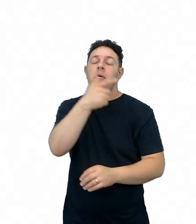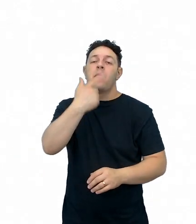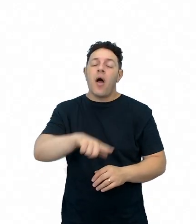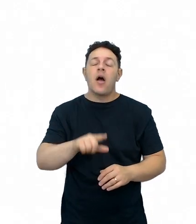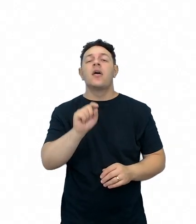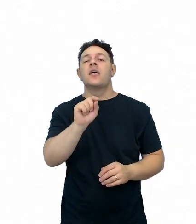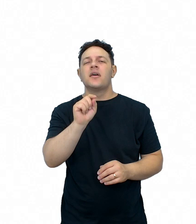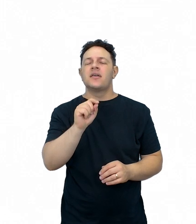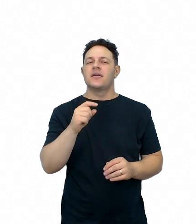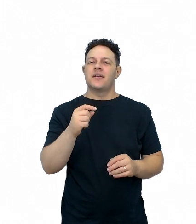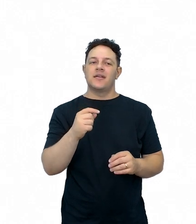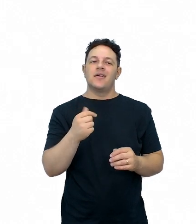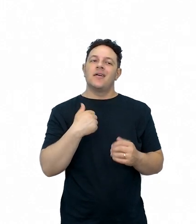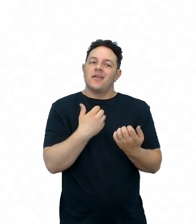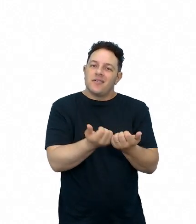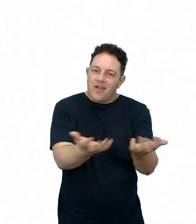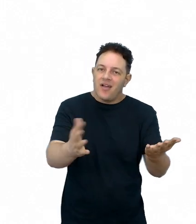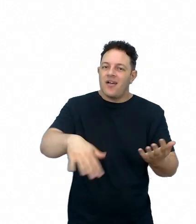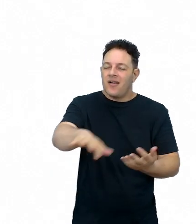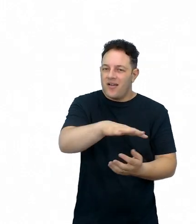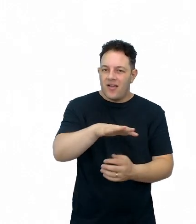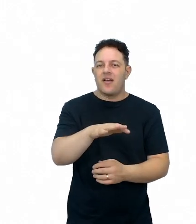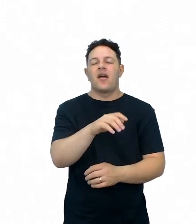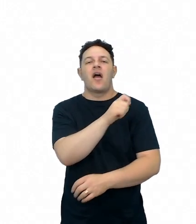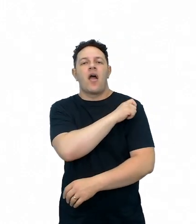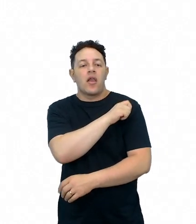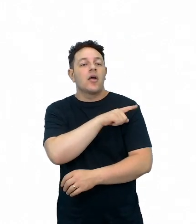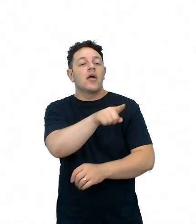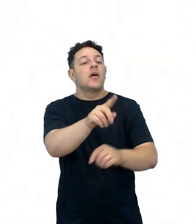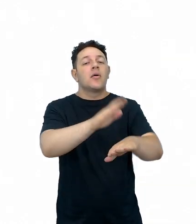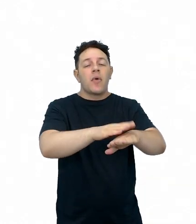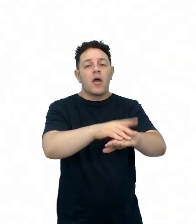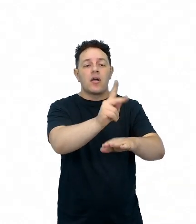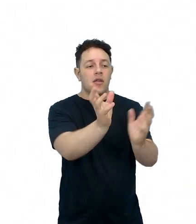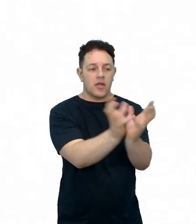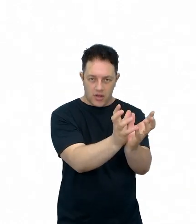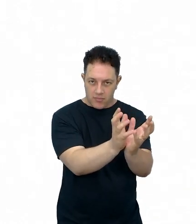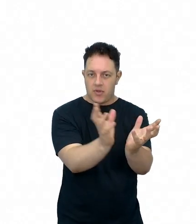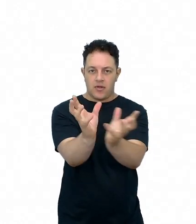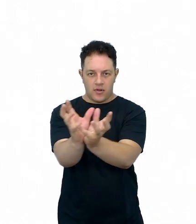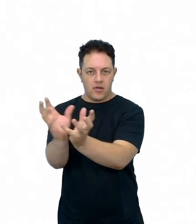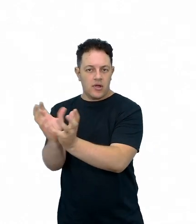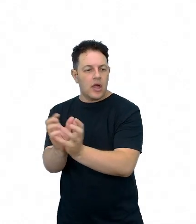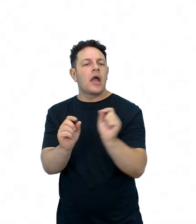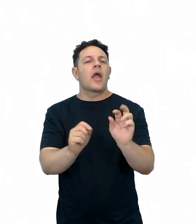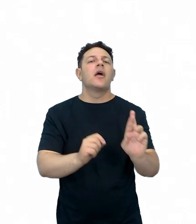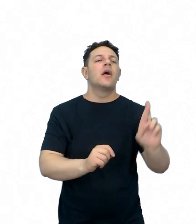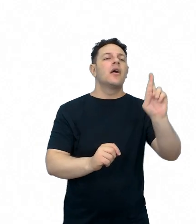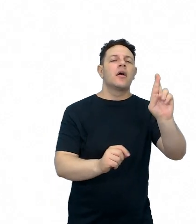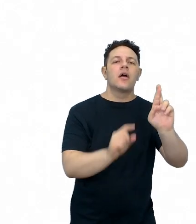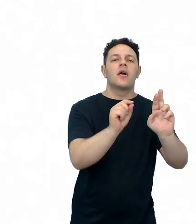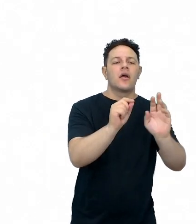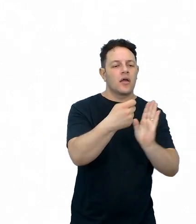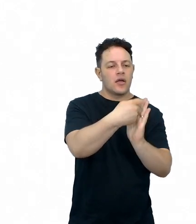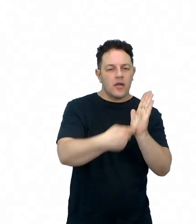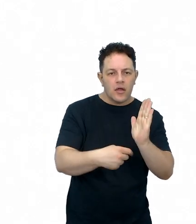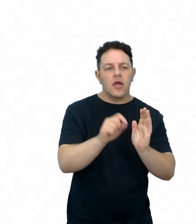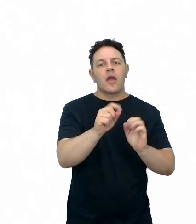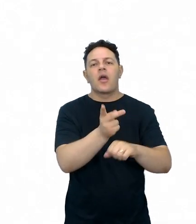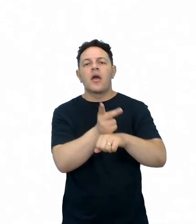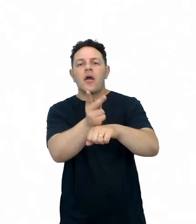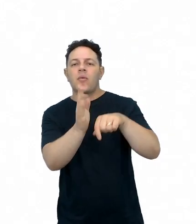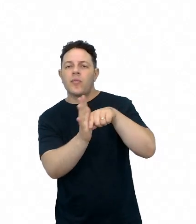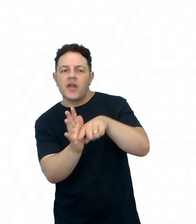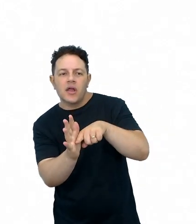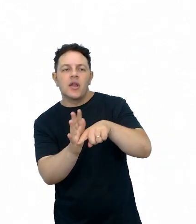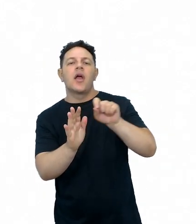distribuir para os estudantes, né, eles distribuírem as tarefas, né, quem vai ser o relator, quem vai buscar as